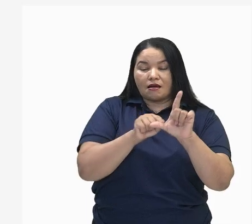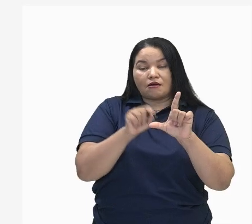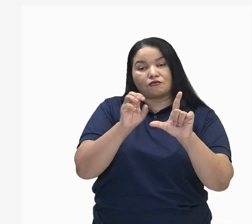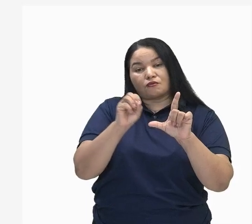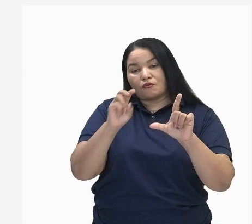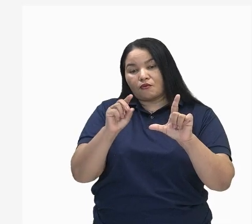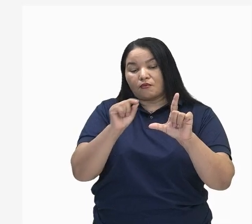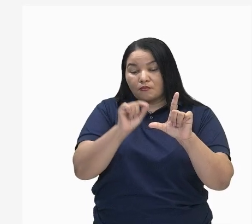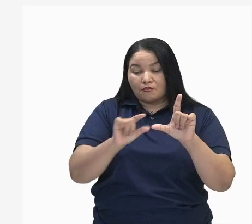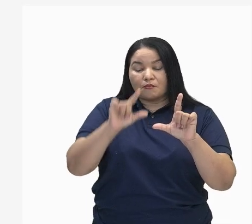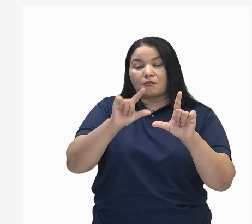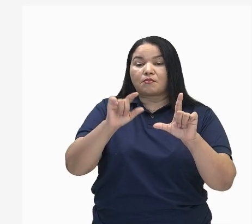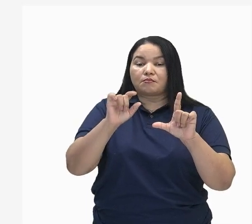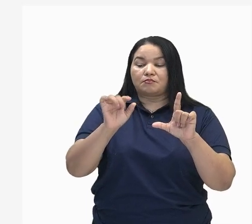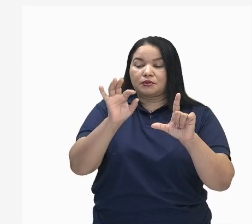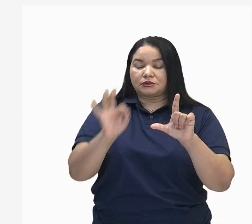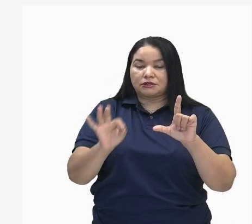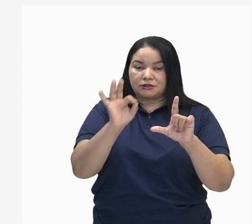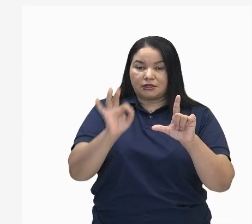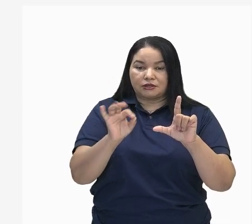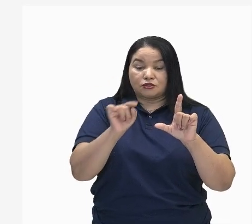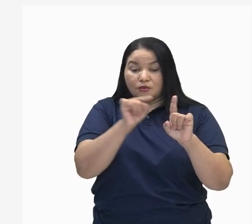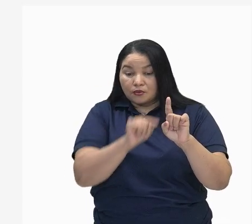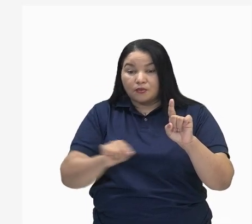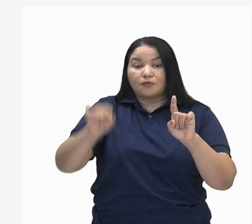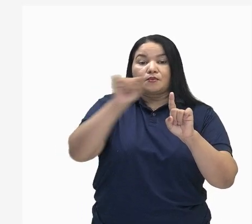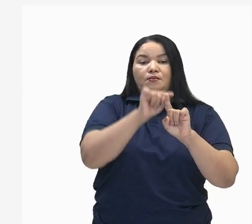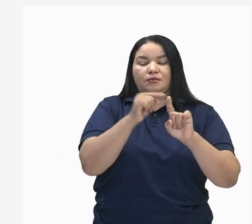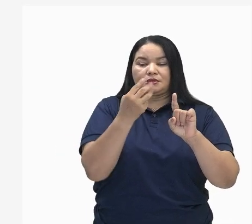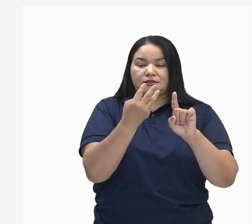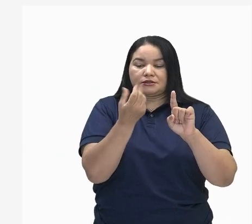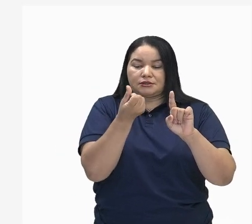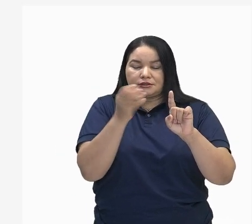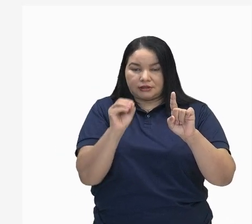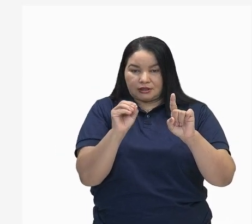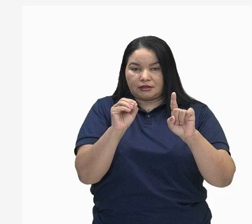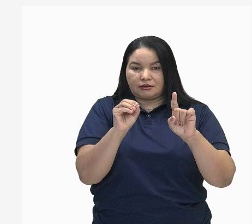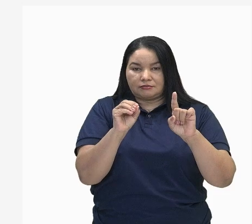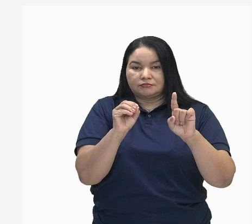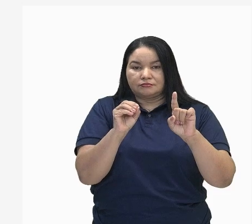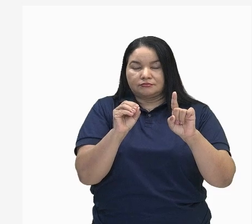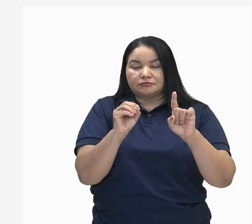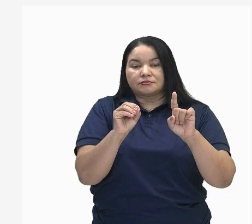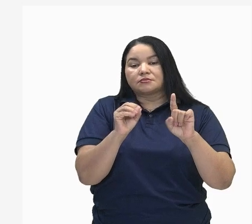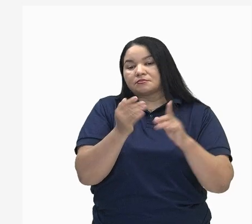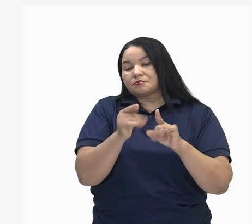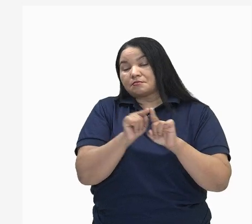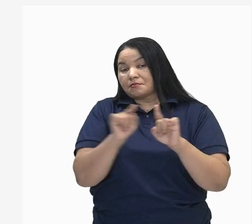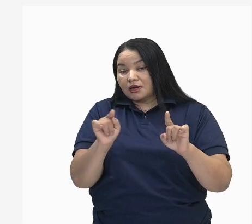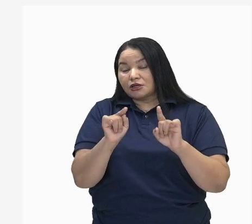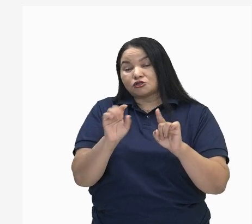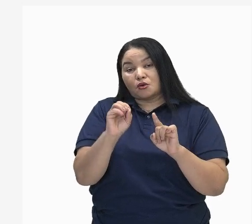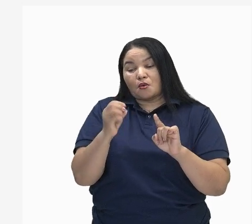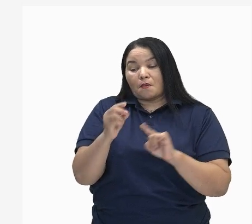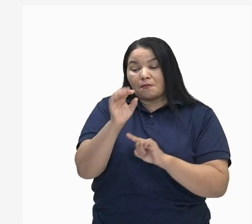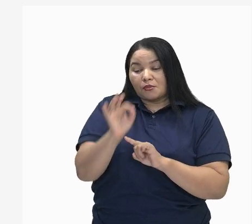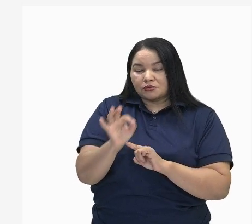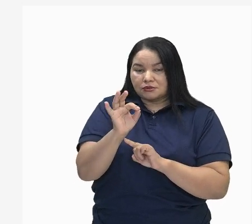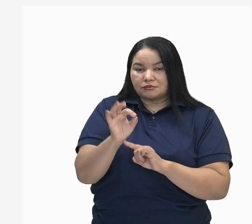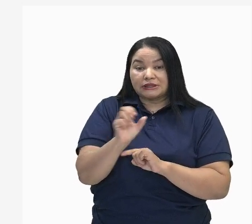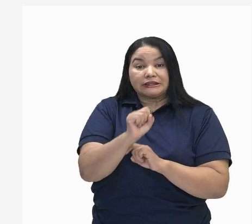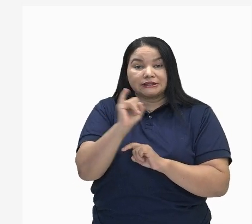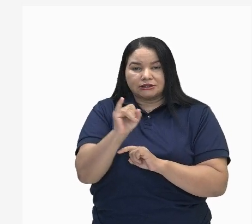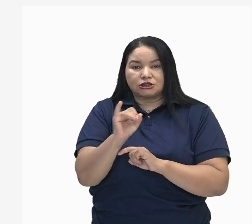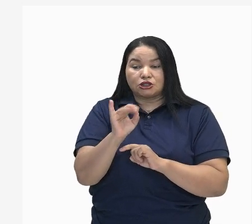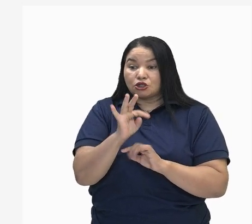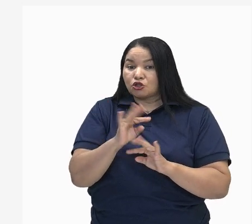volta inteira, 360 graus, e na porcentagem, no caso, quando eu falo de todo, eu estou falando ali de